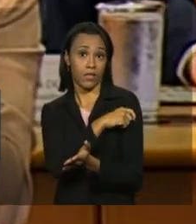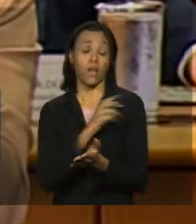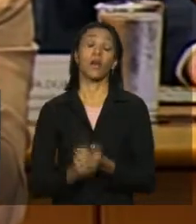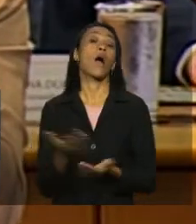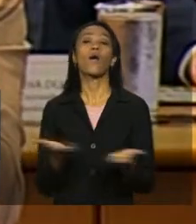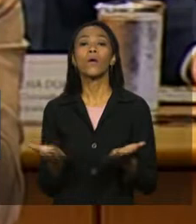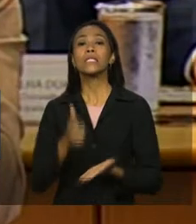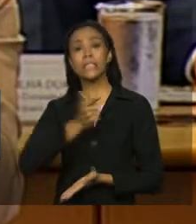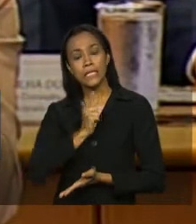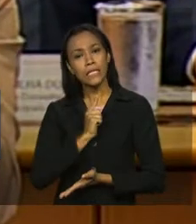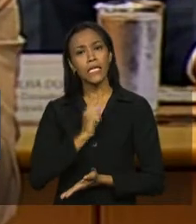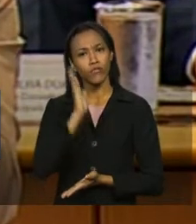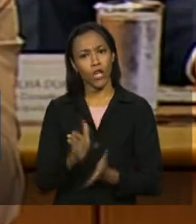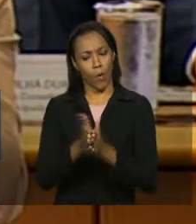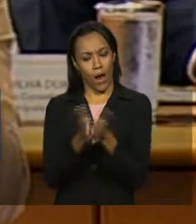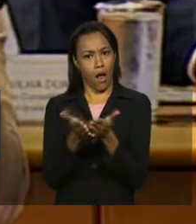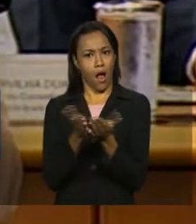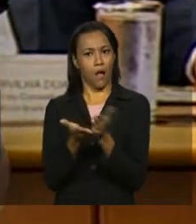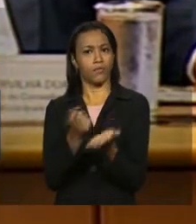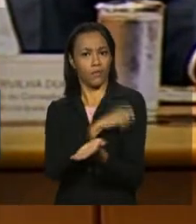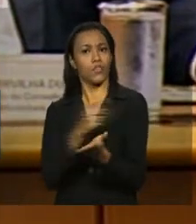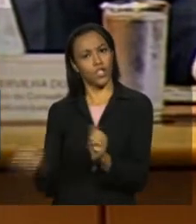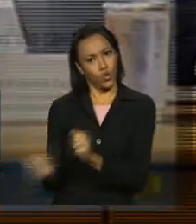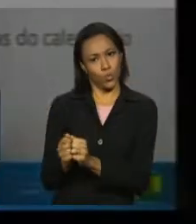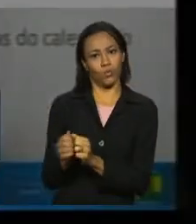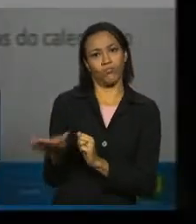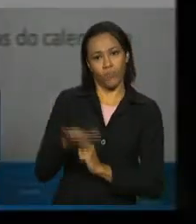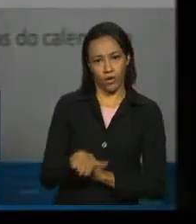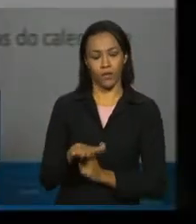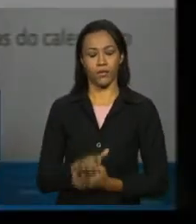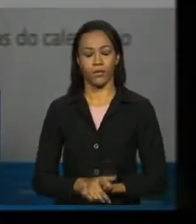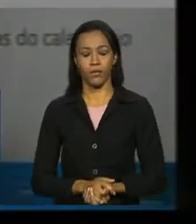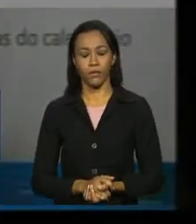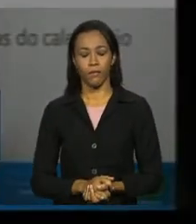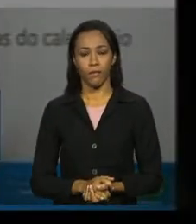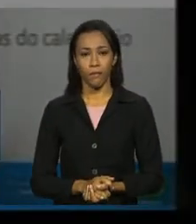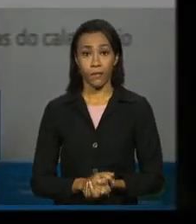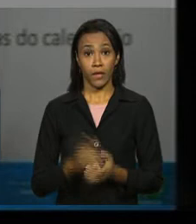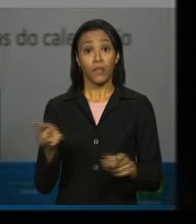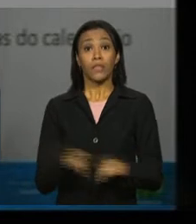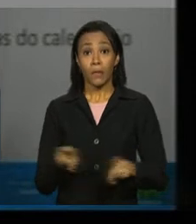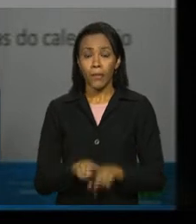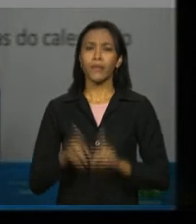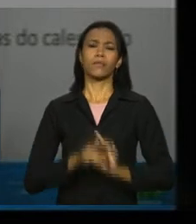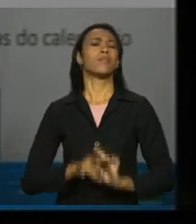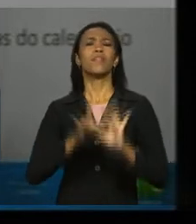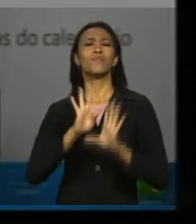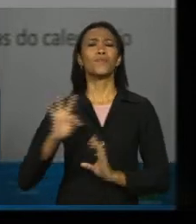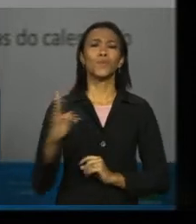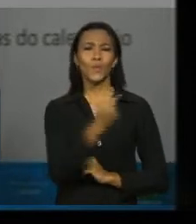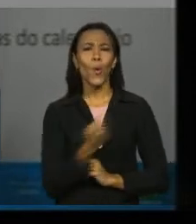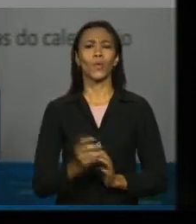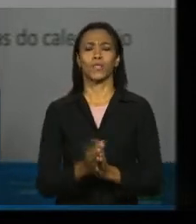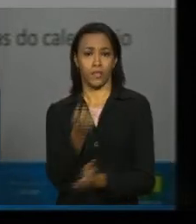estando de posse do cartão ele deve levar junto com a criança estarão disponíveis todas as